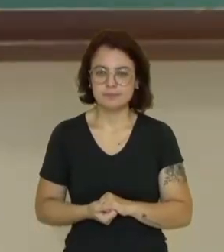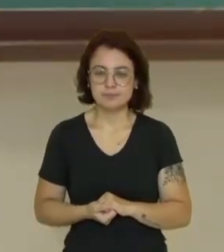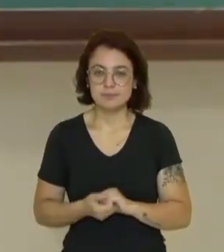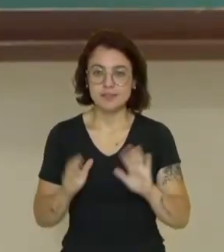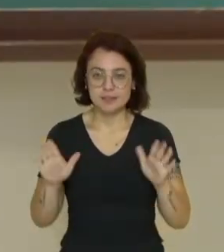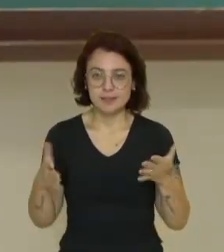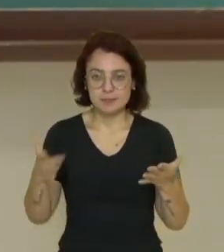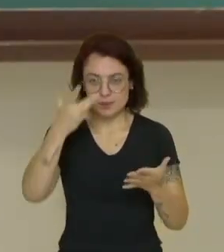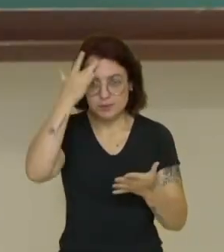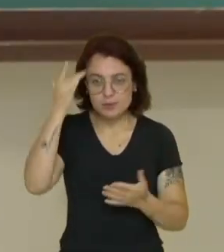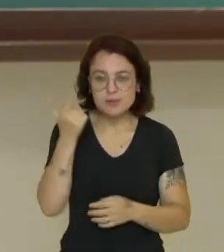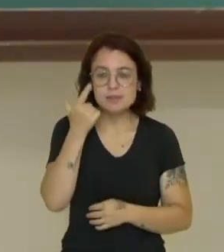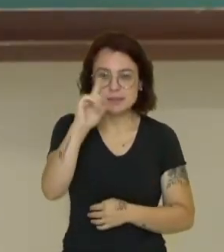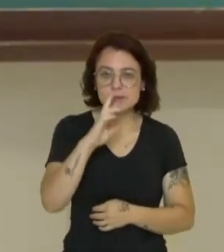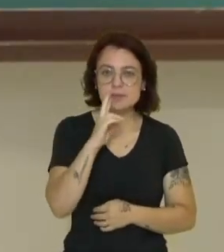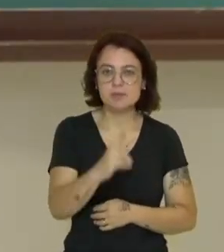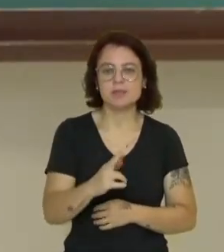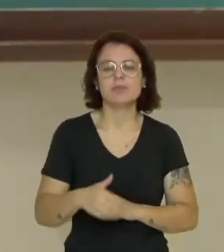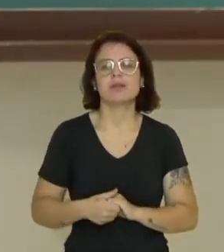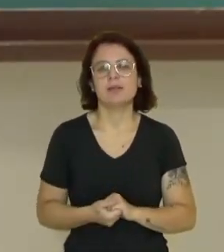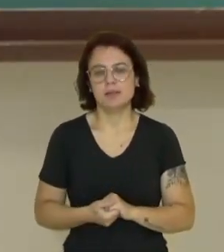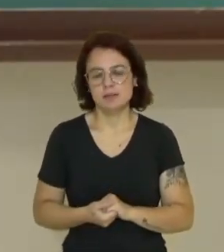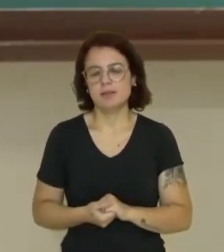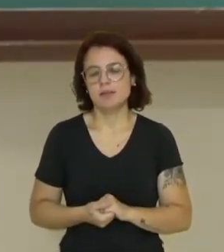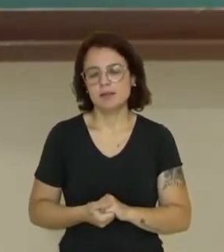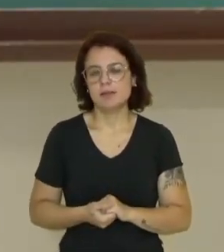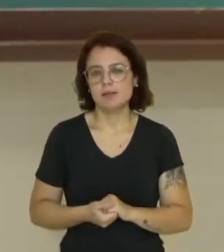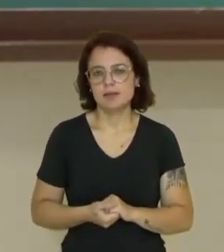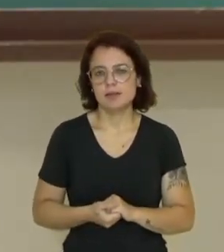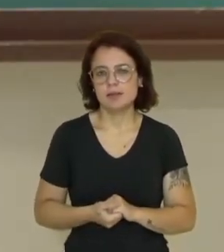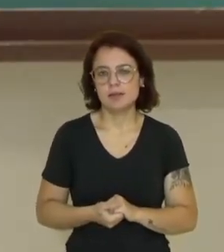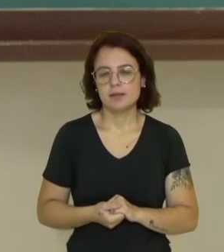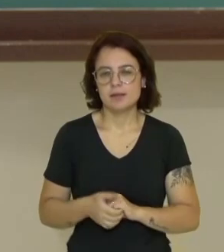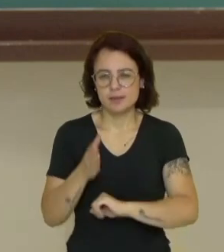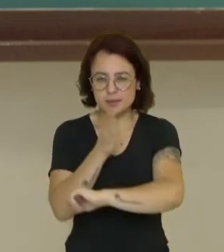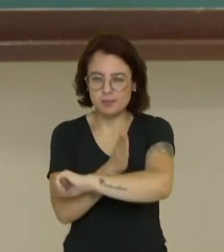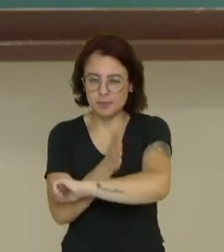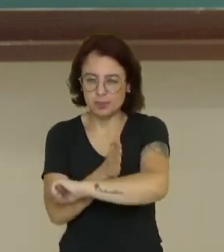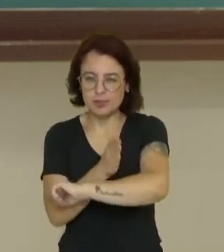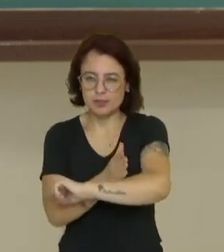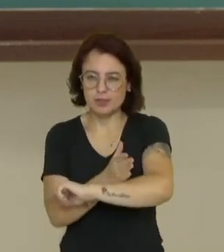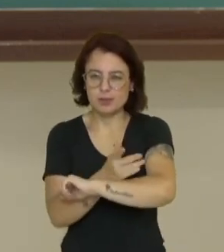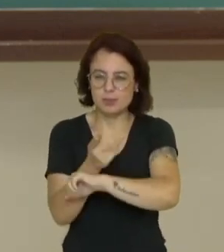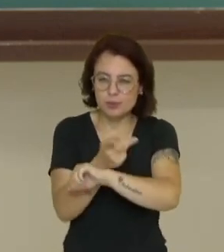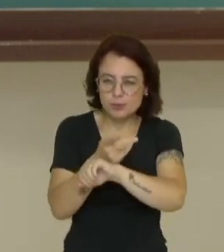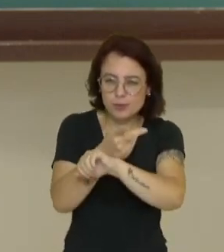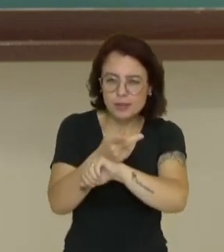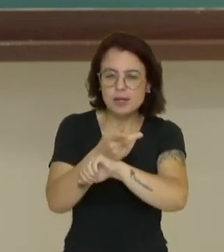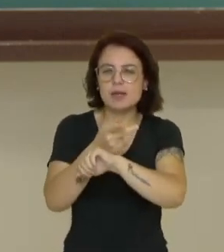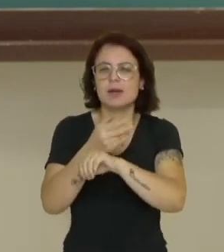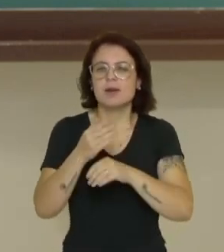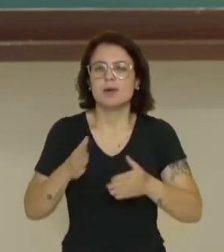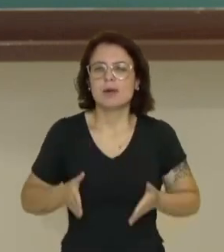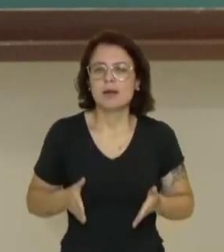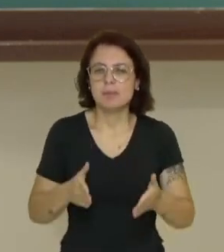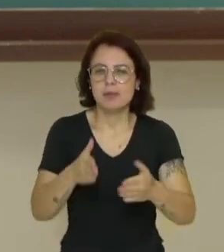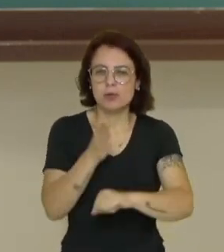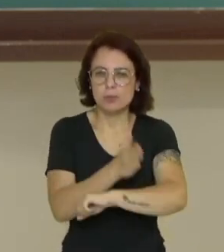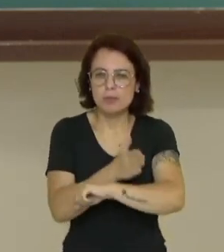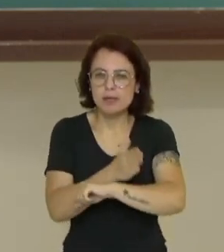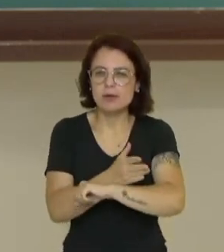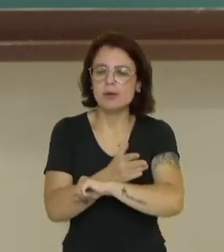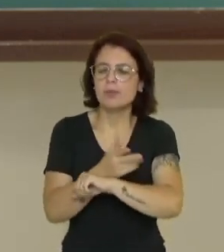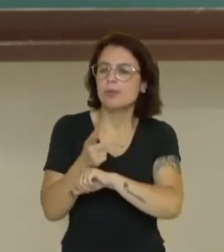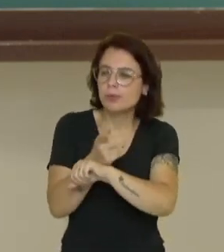E aí, pessoal, conseguiram responder, né? A questão da justa medida, procurar o caminho do meio, usar a razão